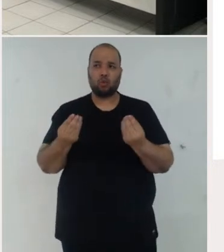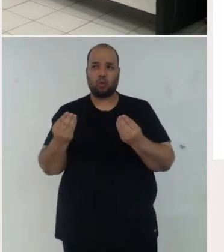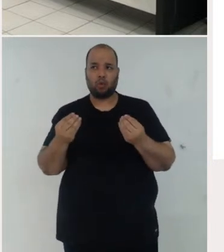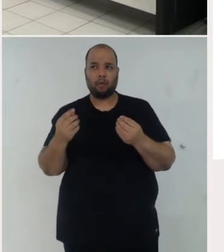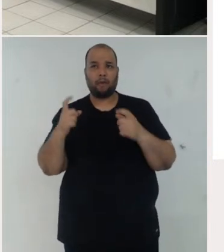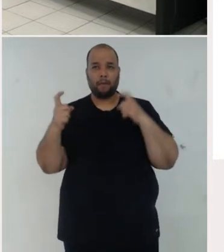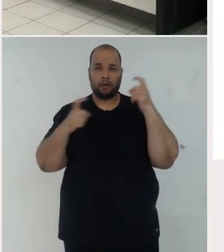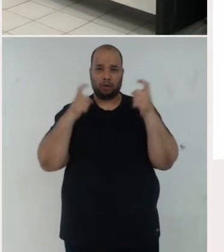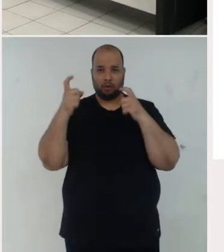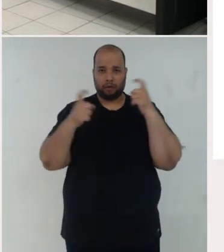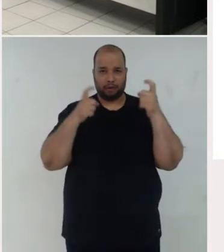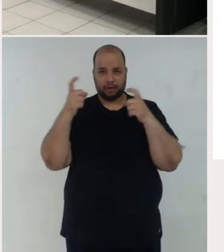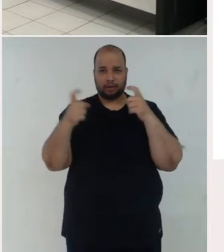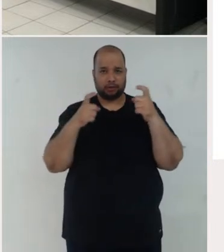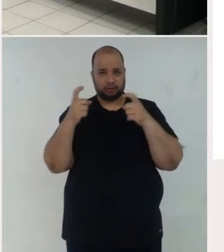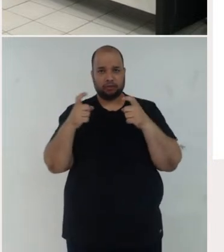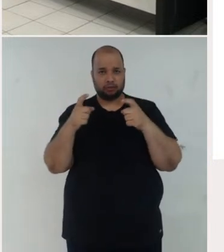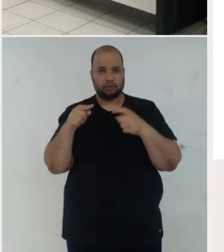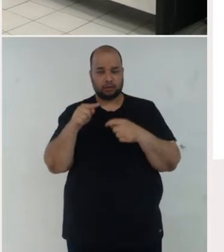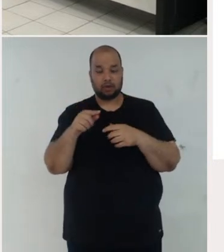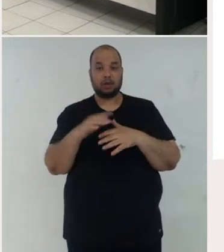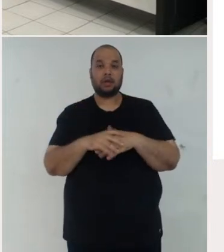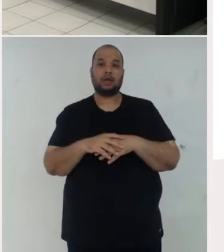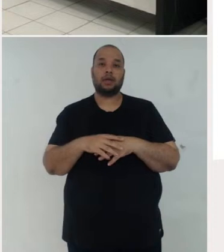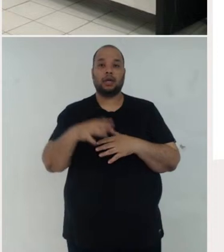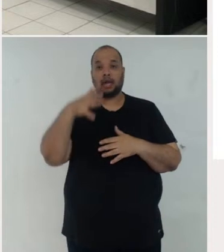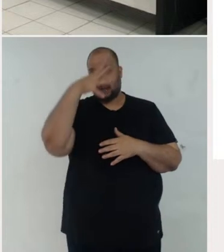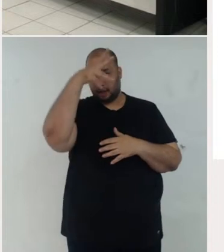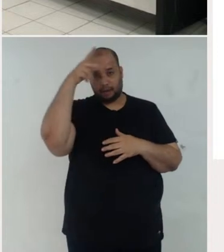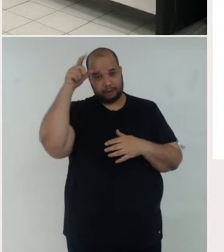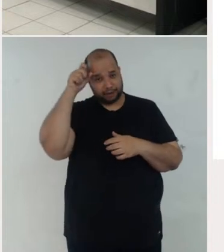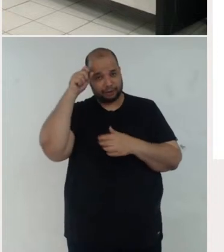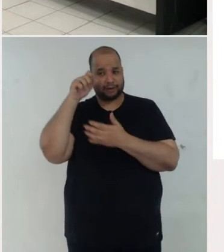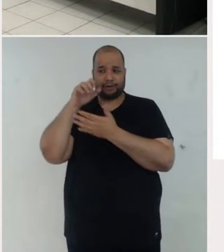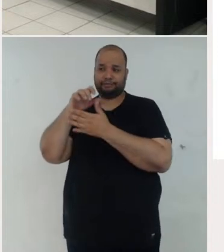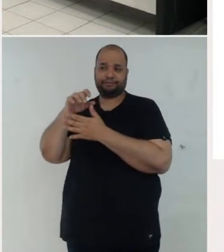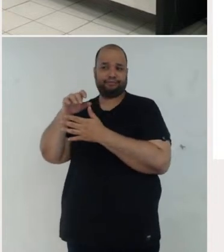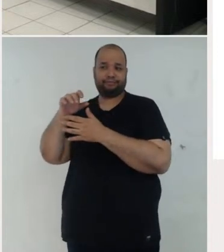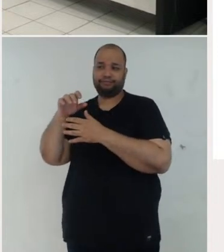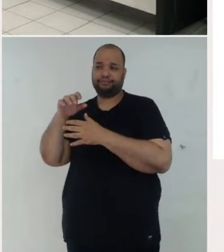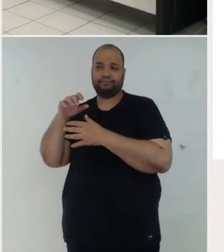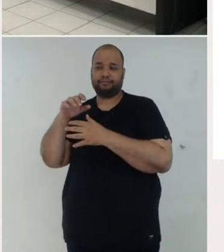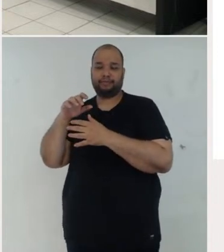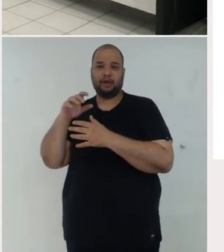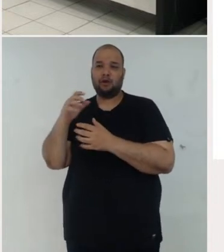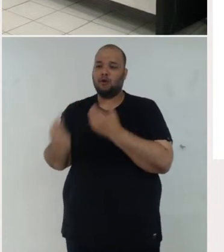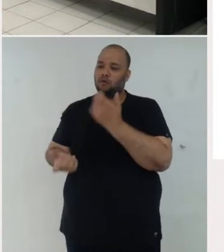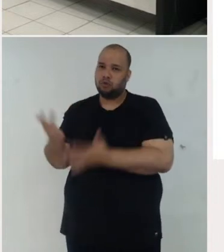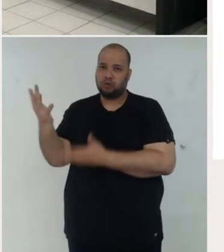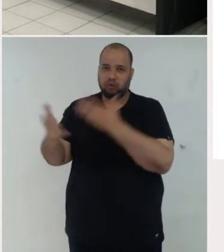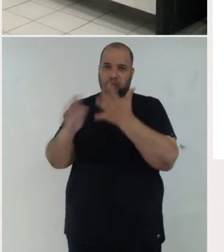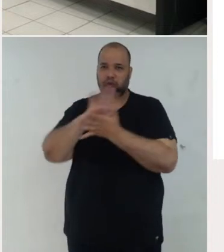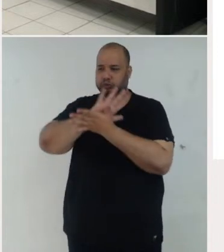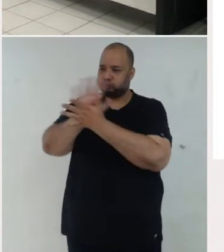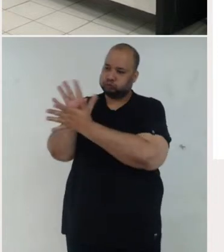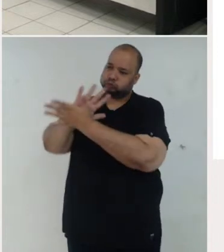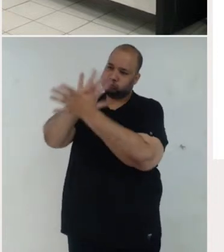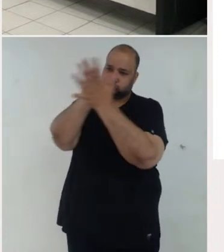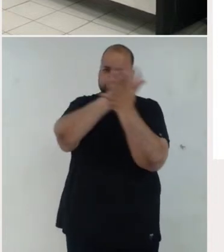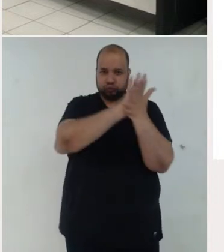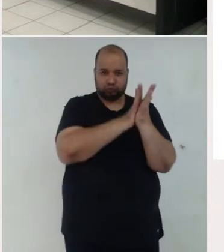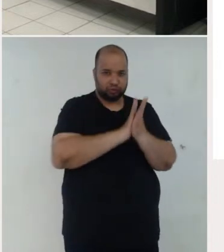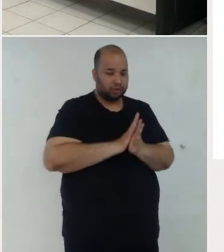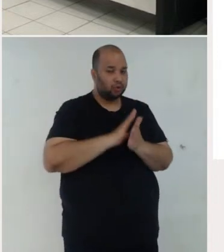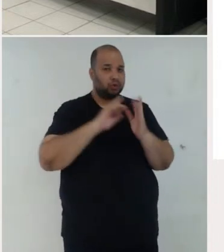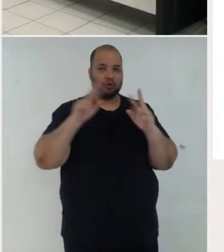nessa preocupação. E a Amazônia sendo destruída, as queimadas, eu disse para a